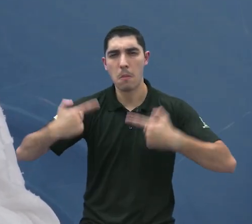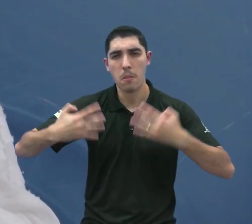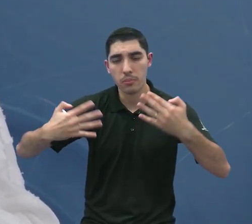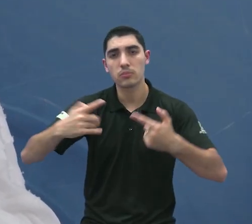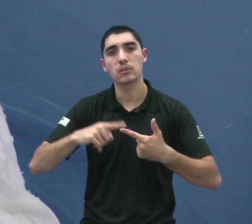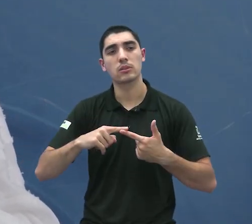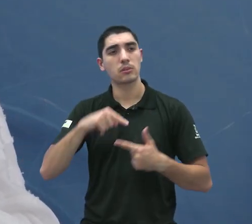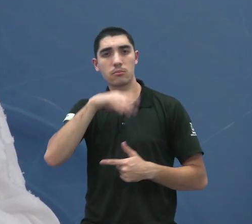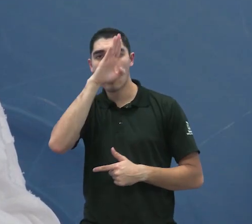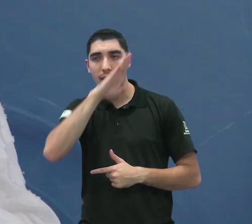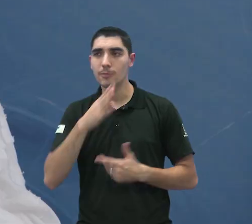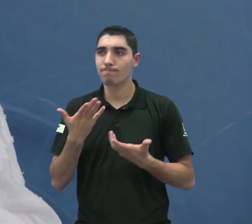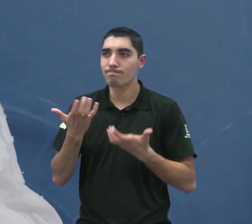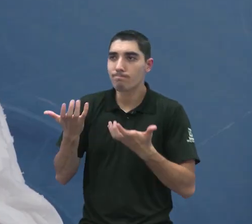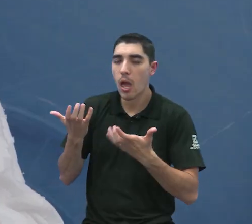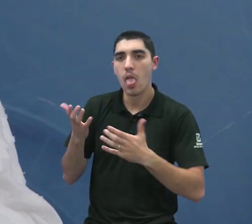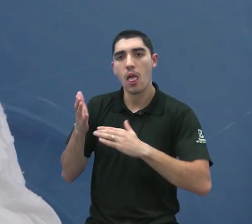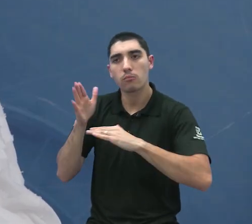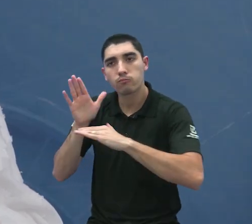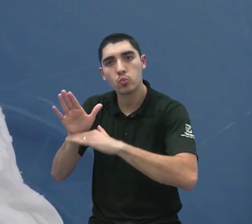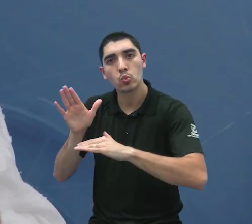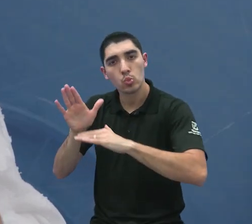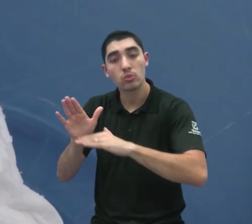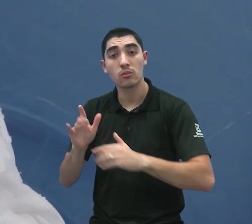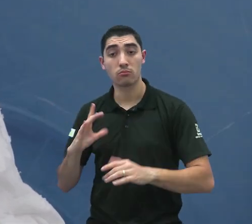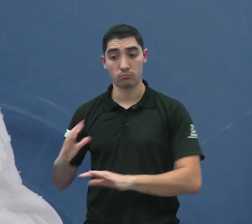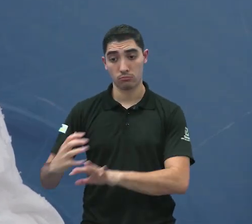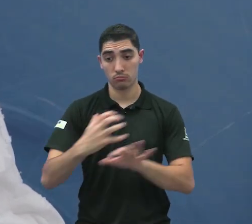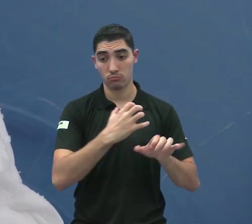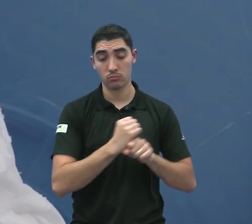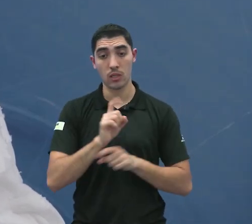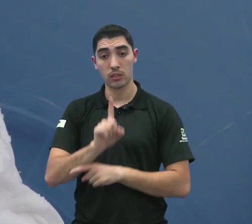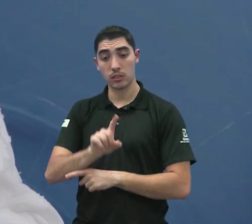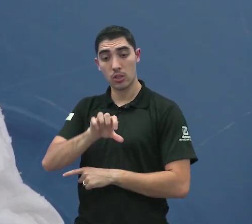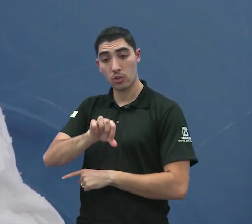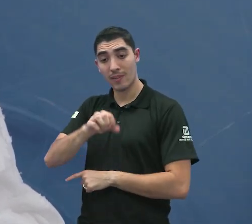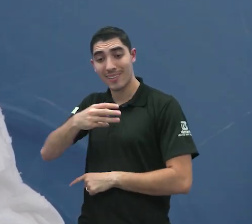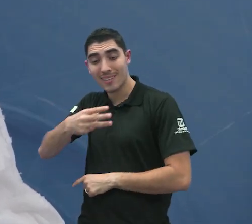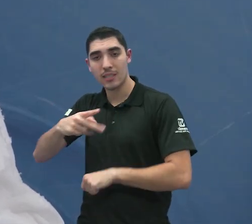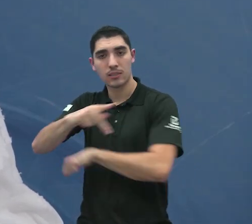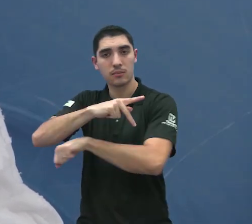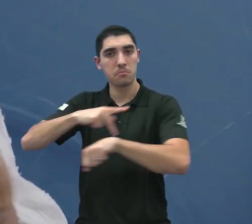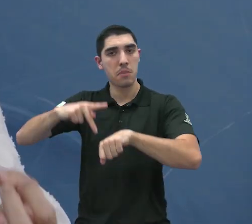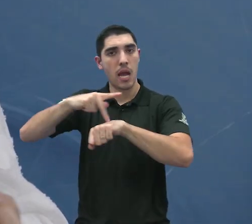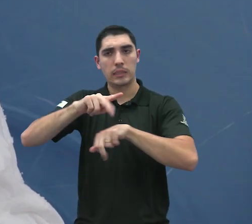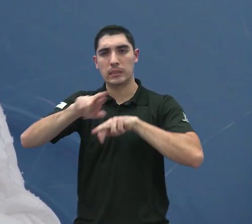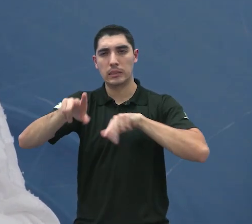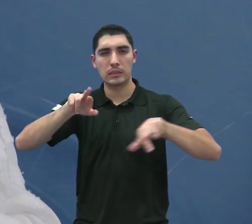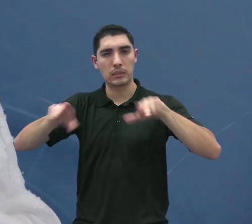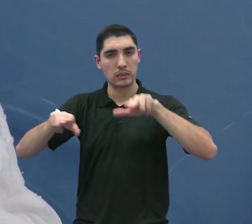da Palestina, quer dizer, nós temos 193 países, cerca de 193 países,